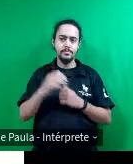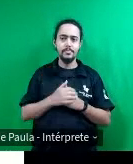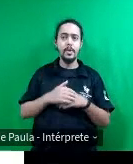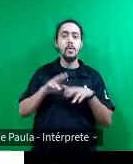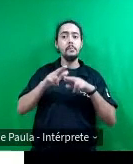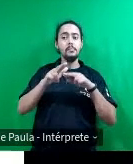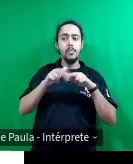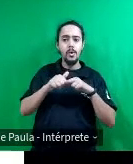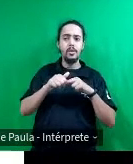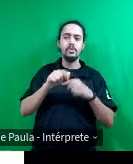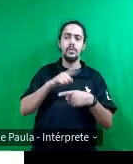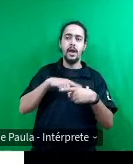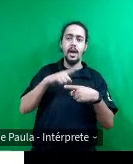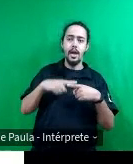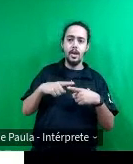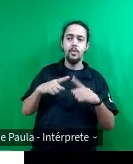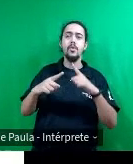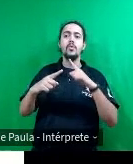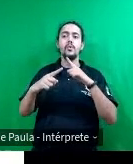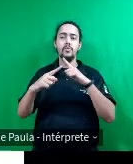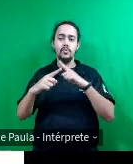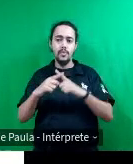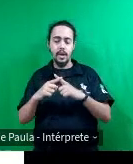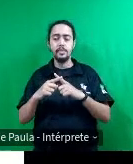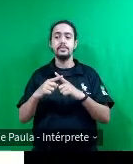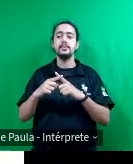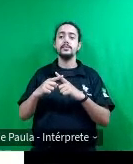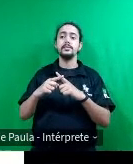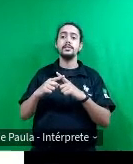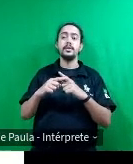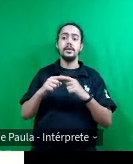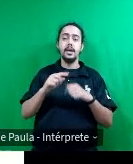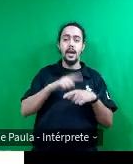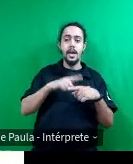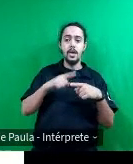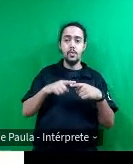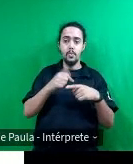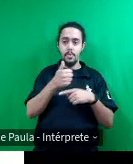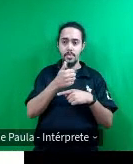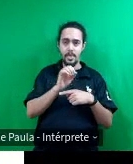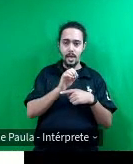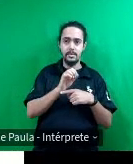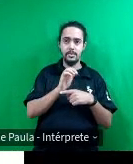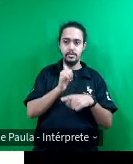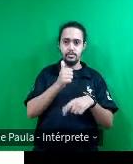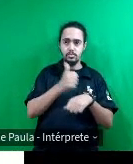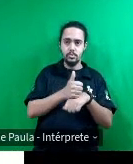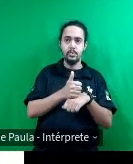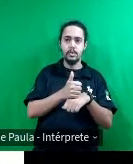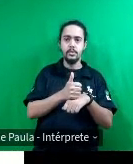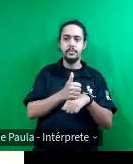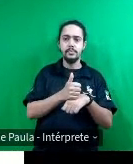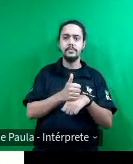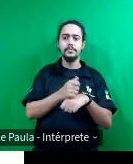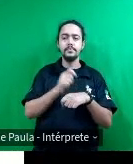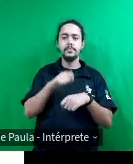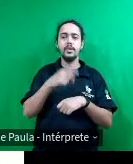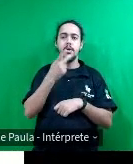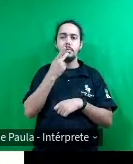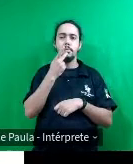1, R1, vezes a corrente, opa, aqui ficou I total, é IF, tá pessoal? Vou corrigir depois nos slides, só para manter